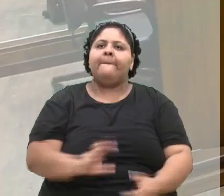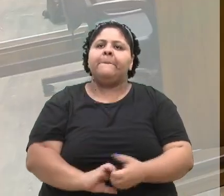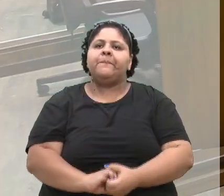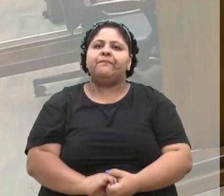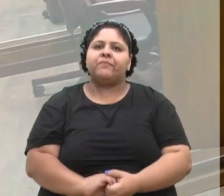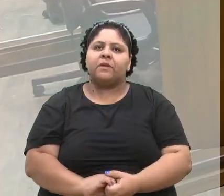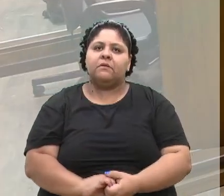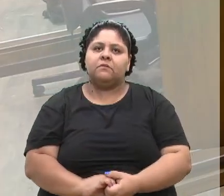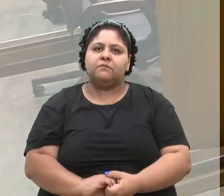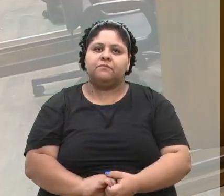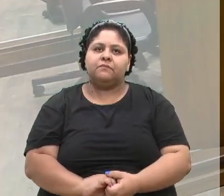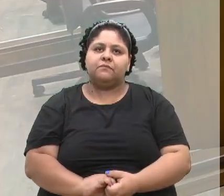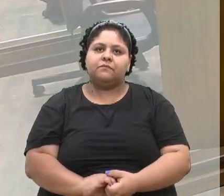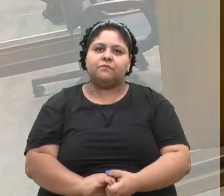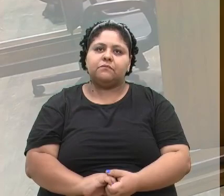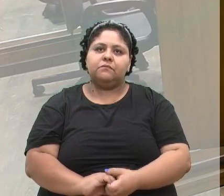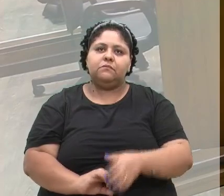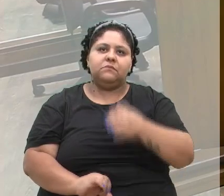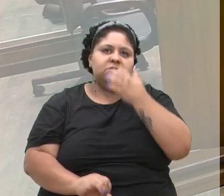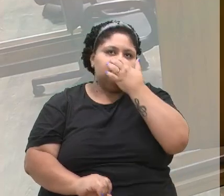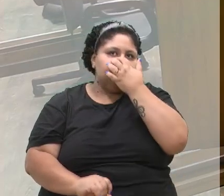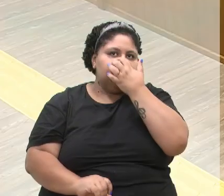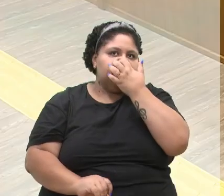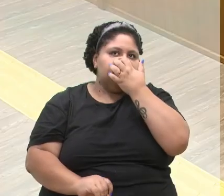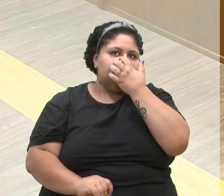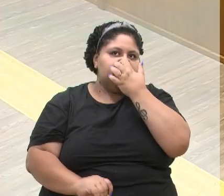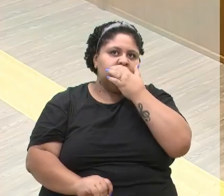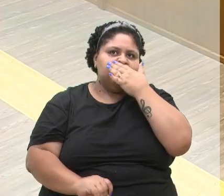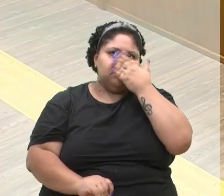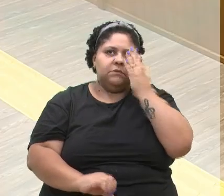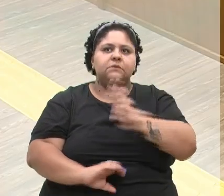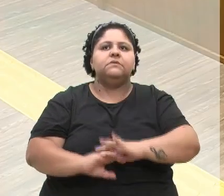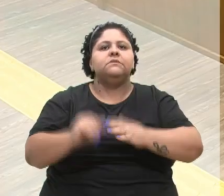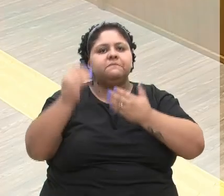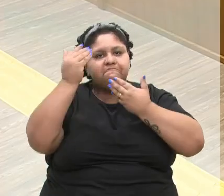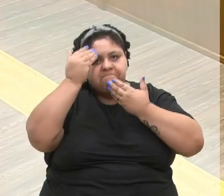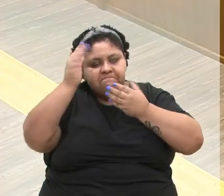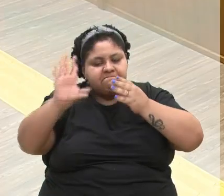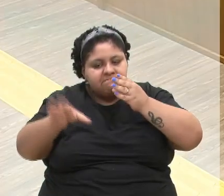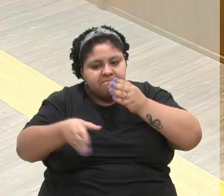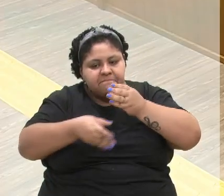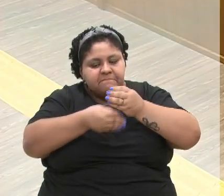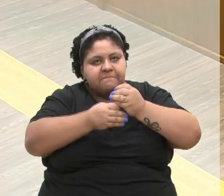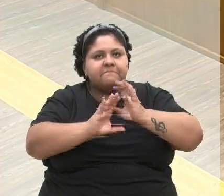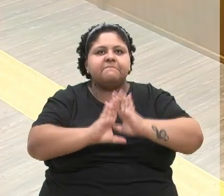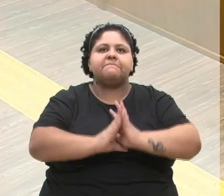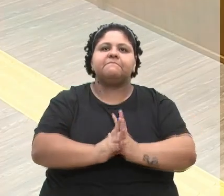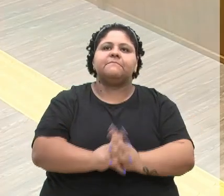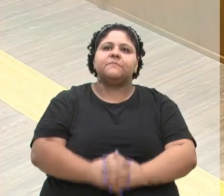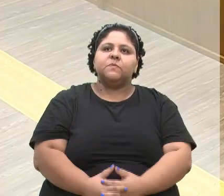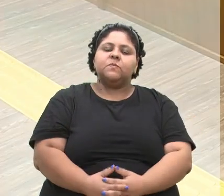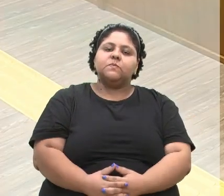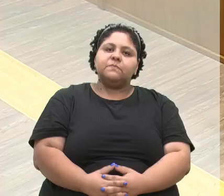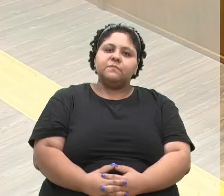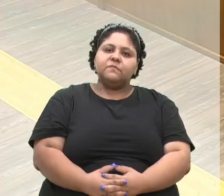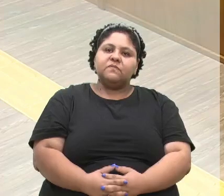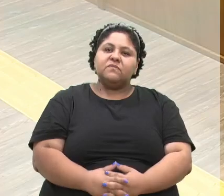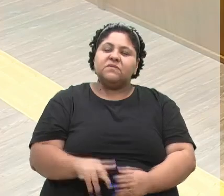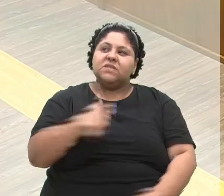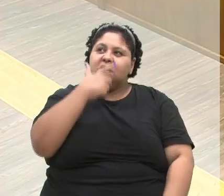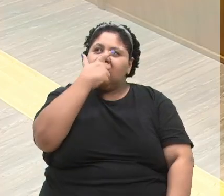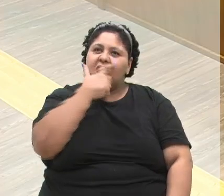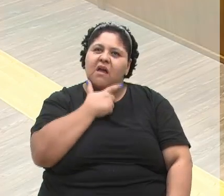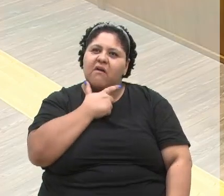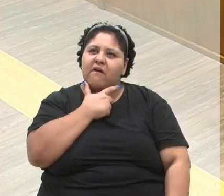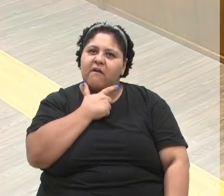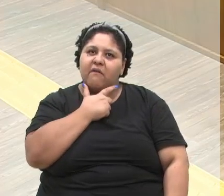Ah, pois não, o vereador não tinha lhe visto aí. Obrigado, vereadora Gladys, pela parte. Vereadora Gladys, eu parece que fico taxando